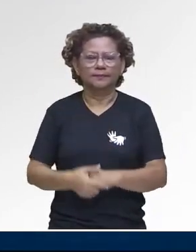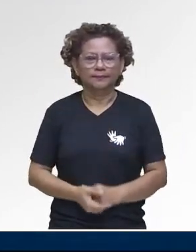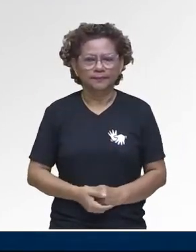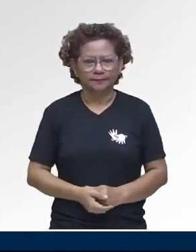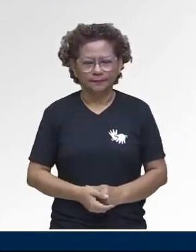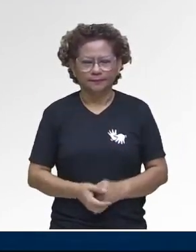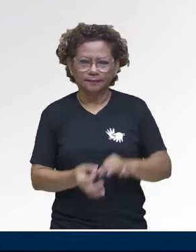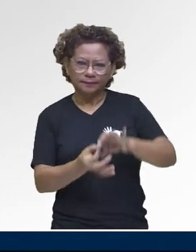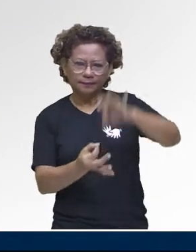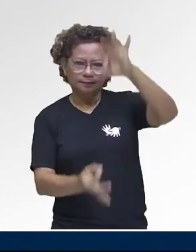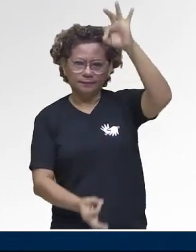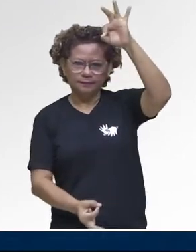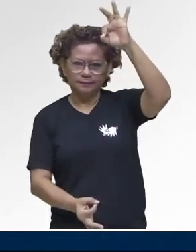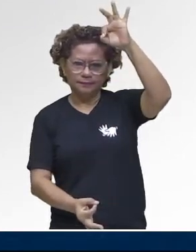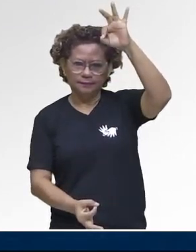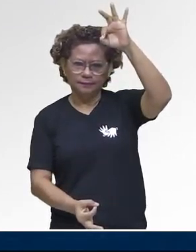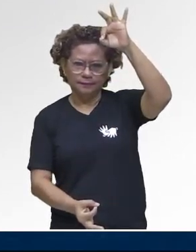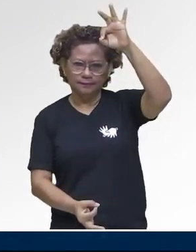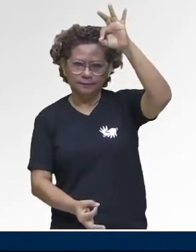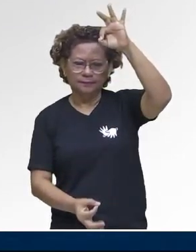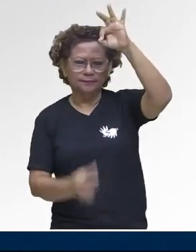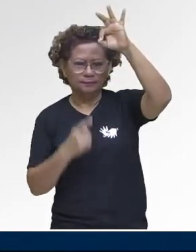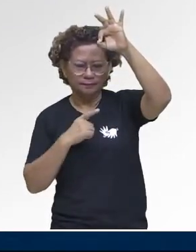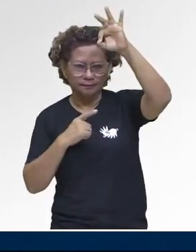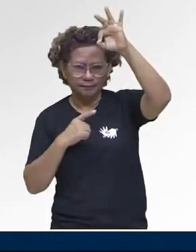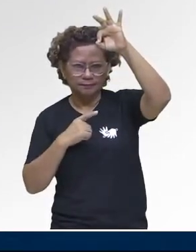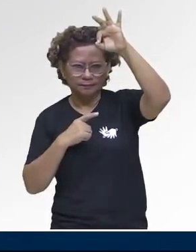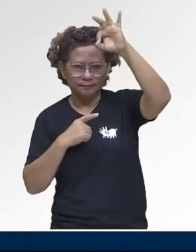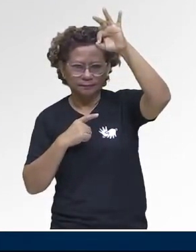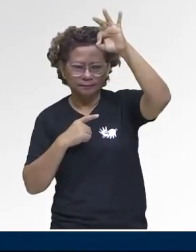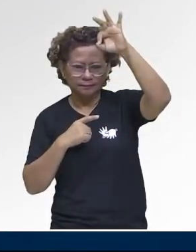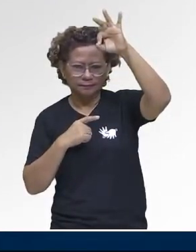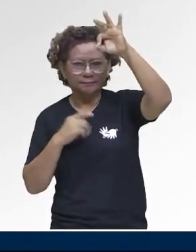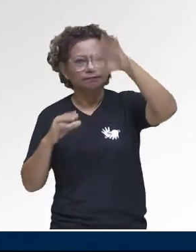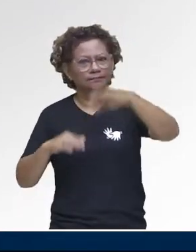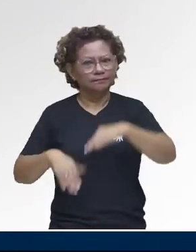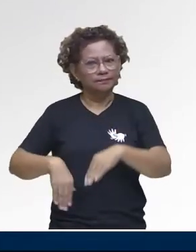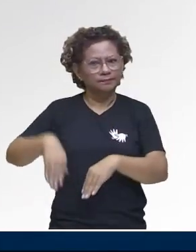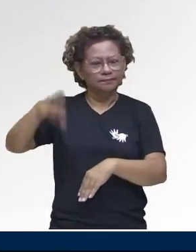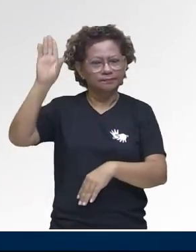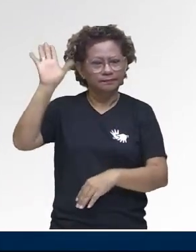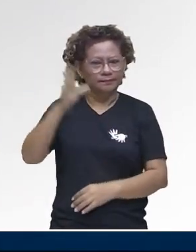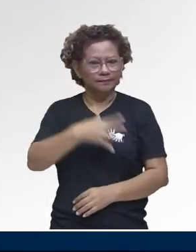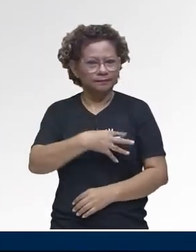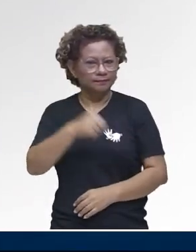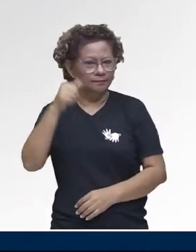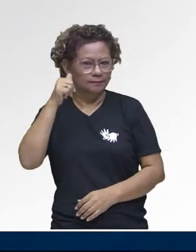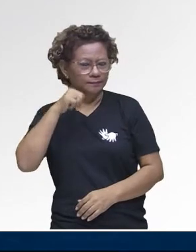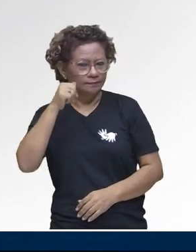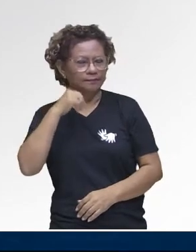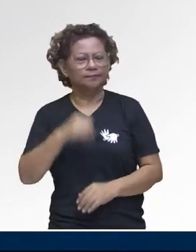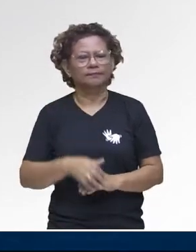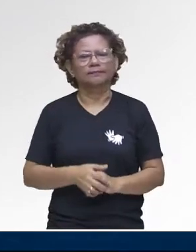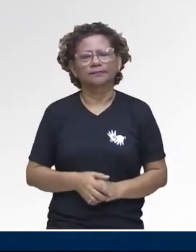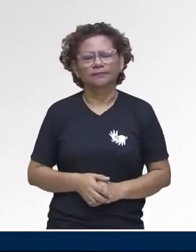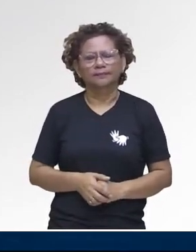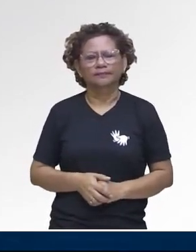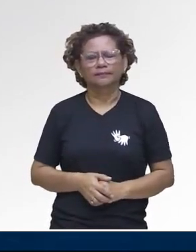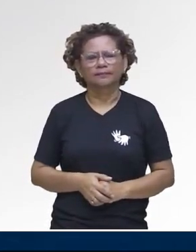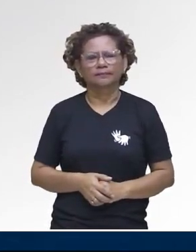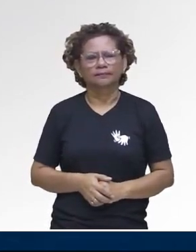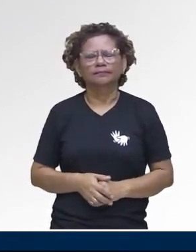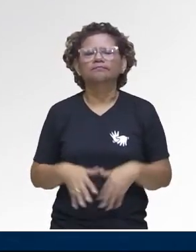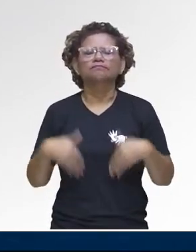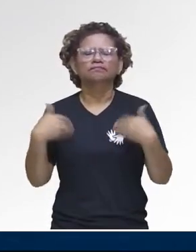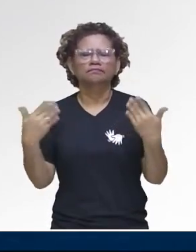tem 0,44 metros de altura a mais que sua filha Isadora. Qual a altura de João,